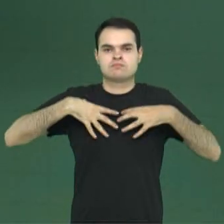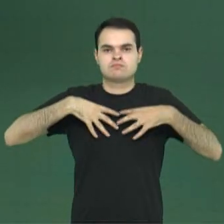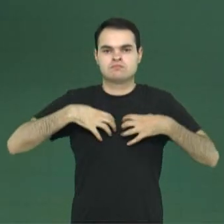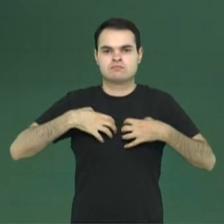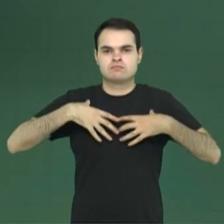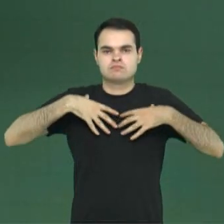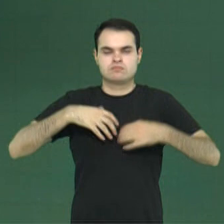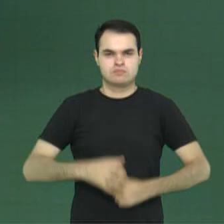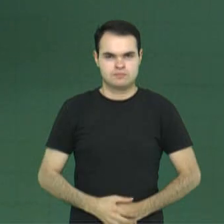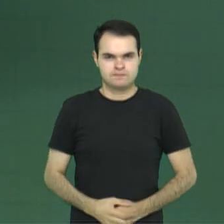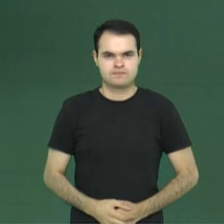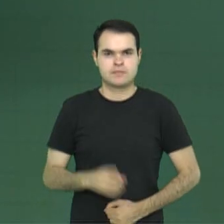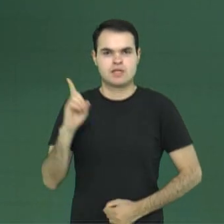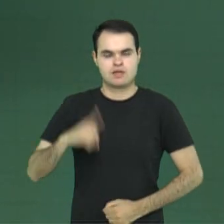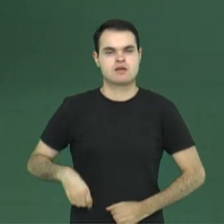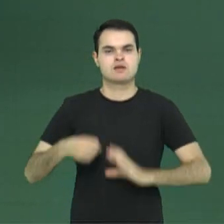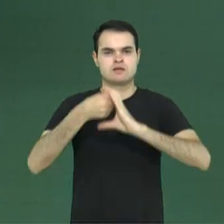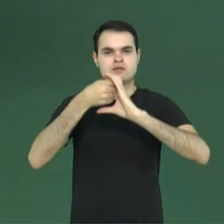essas as características